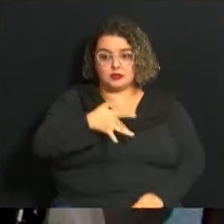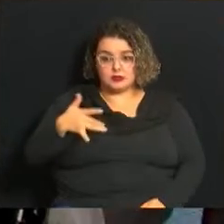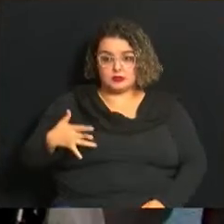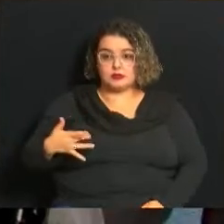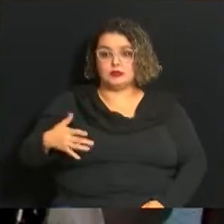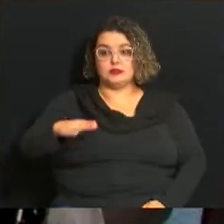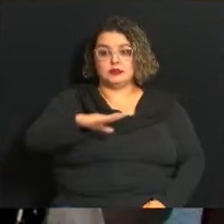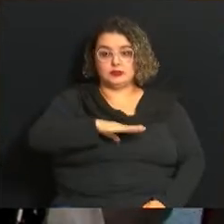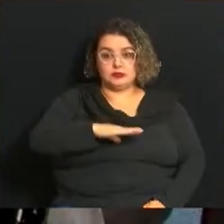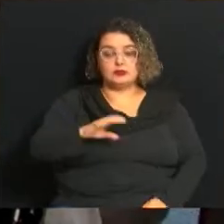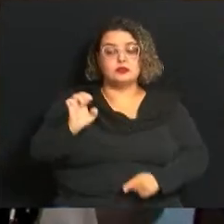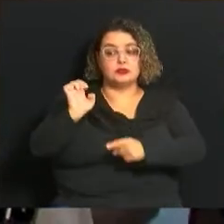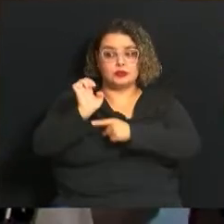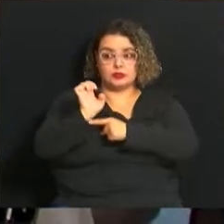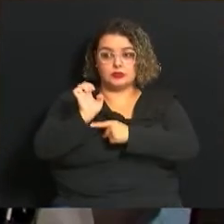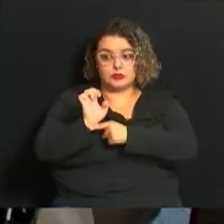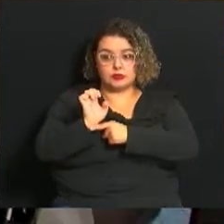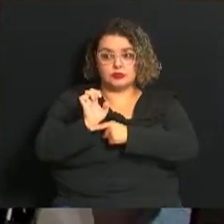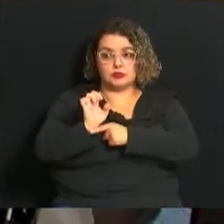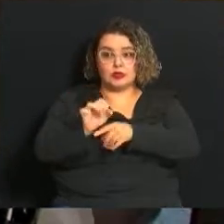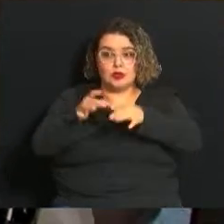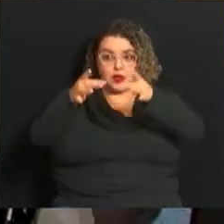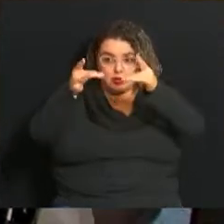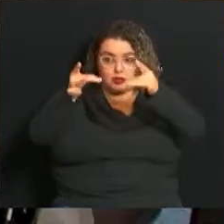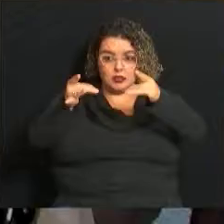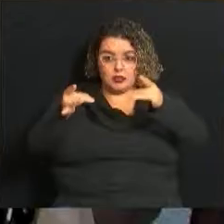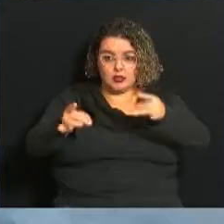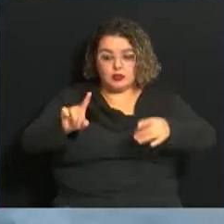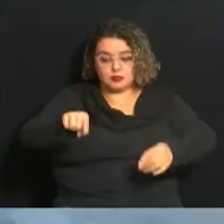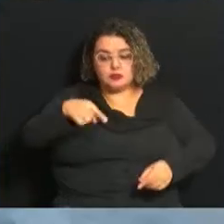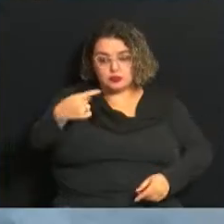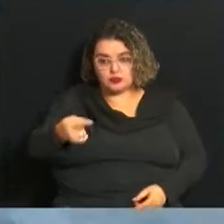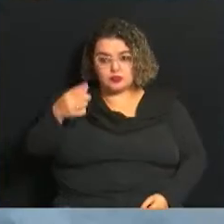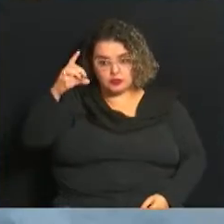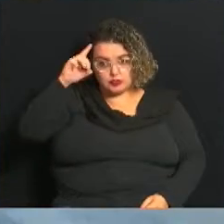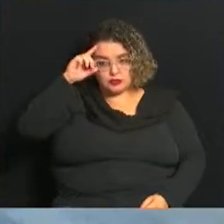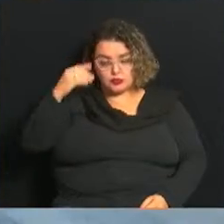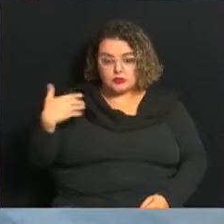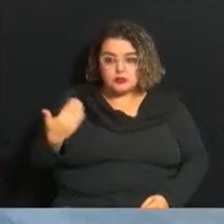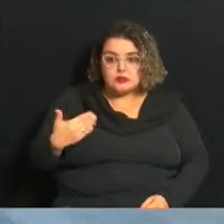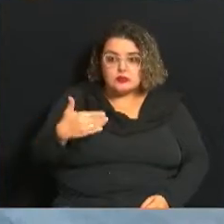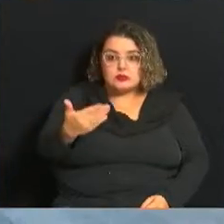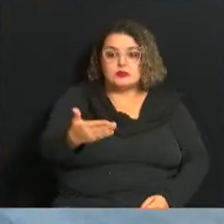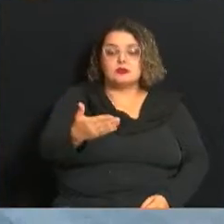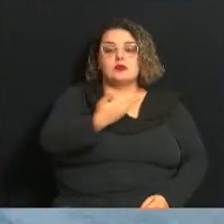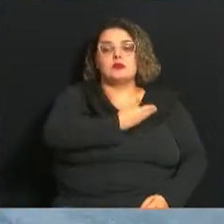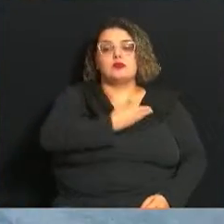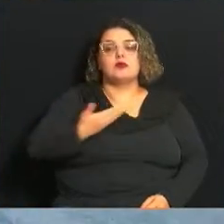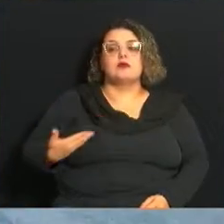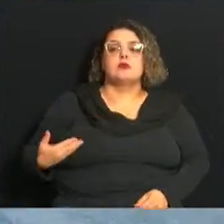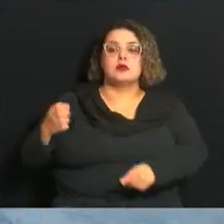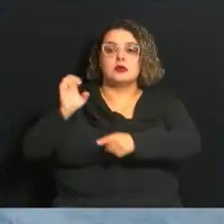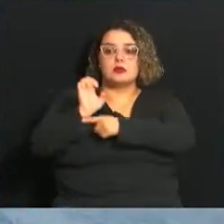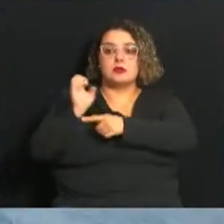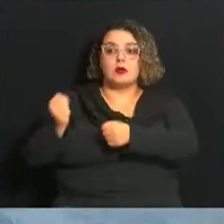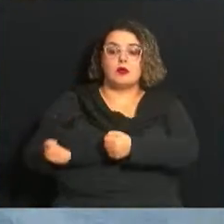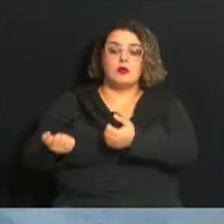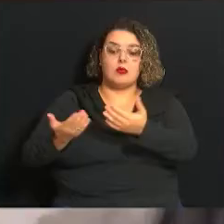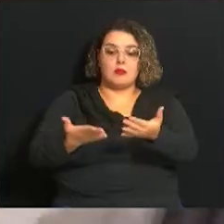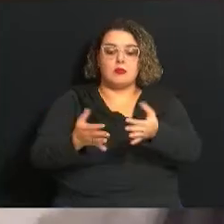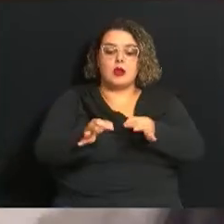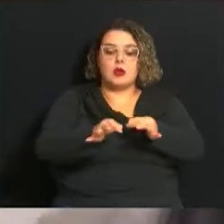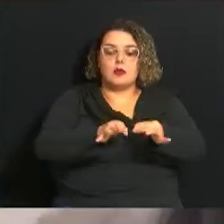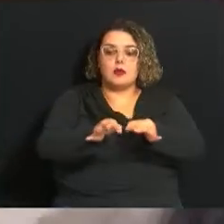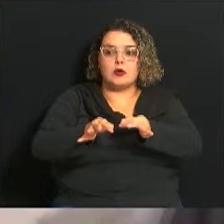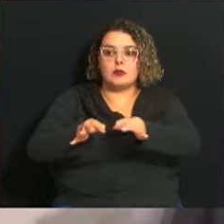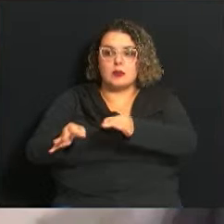e do estado, onde ficou definido que nos próximos dias o governo do estado de São Paulo deve apresentar um cronograma